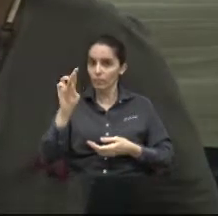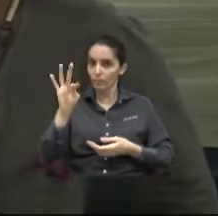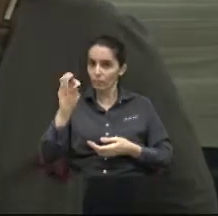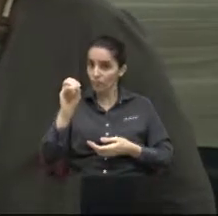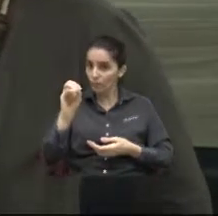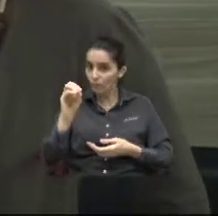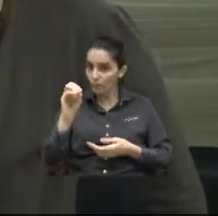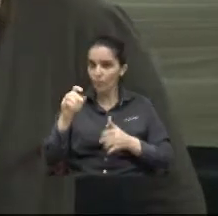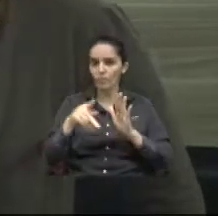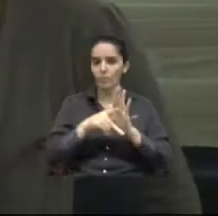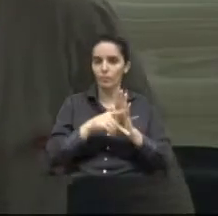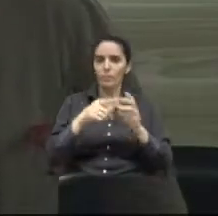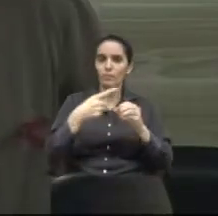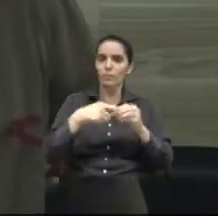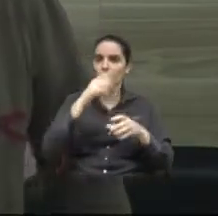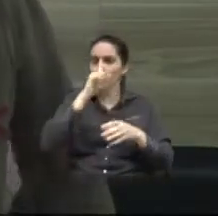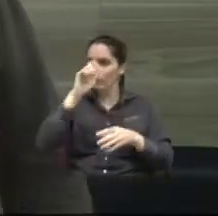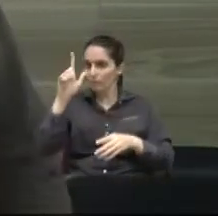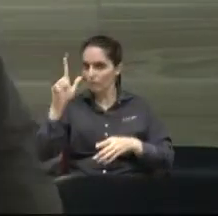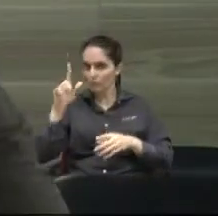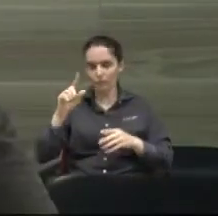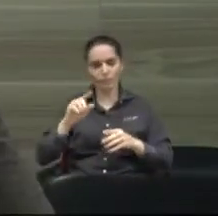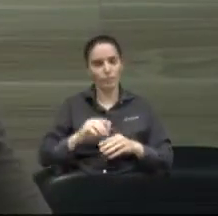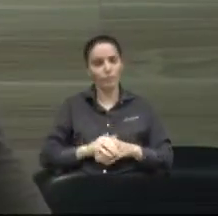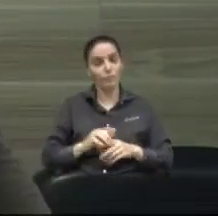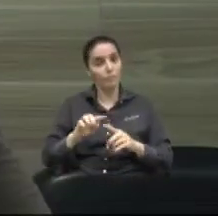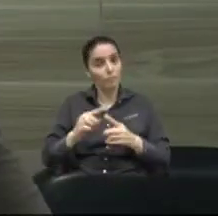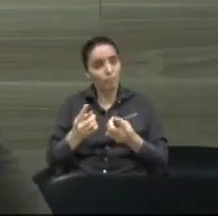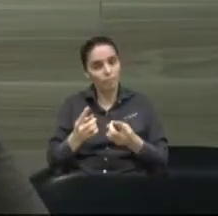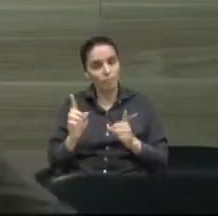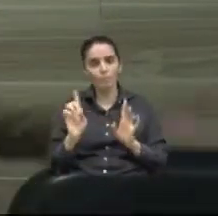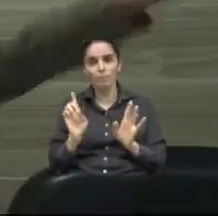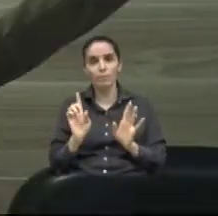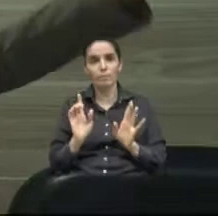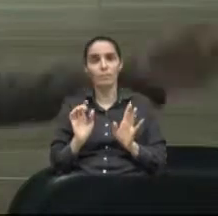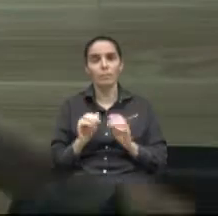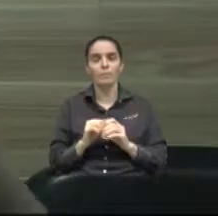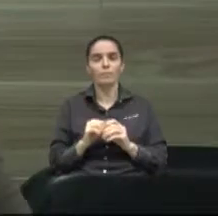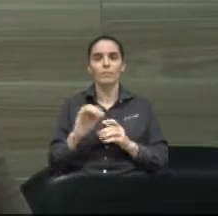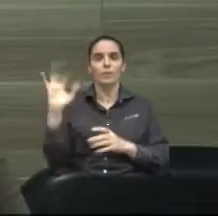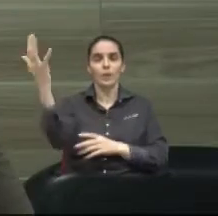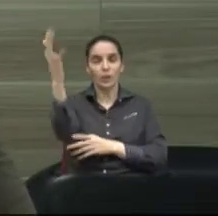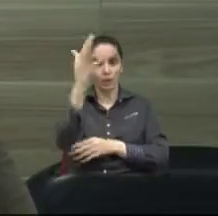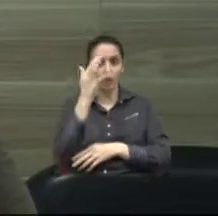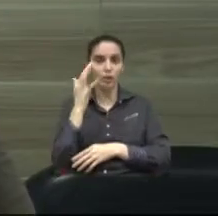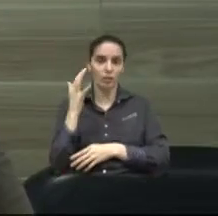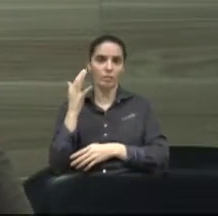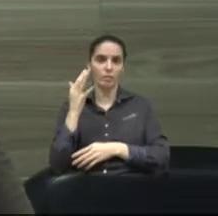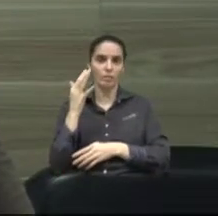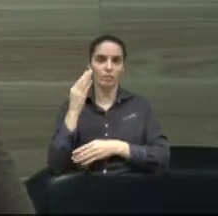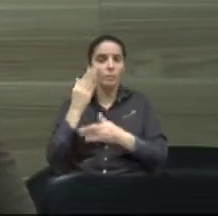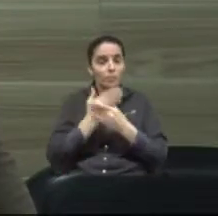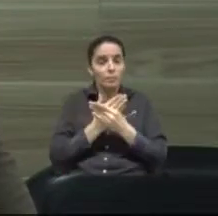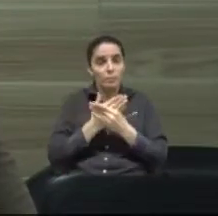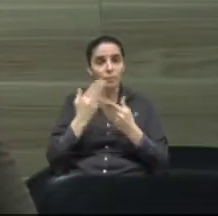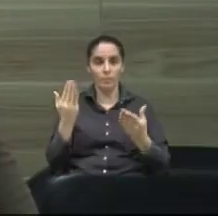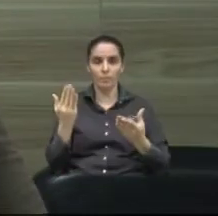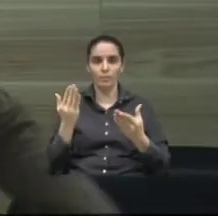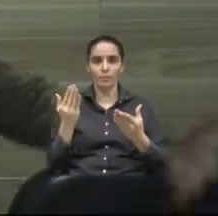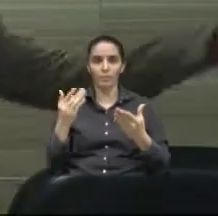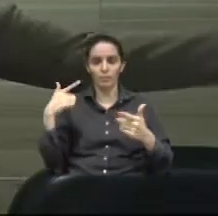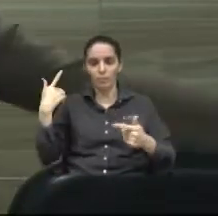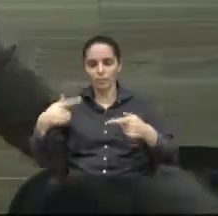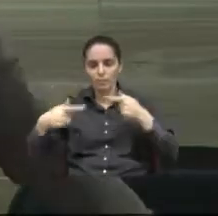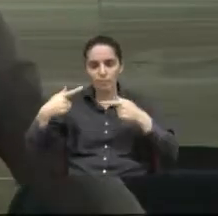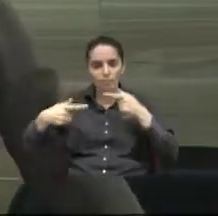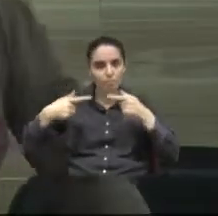litígio. E é óbvio que cada um dos lados, como em qualquer disputa, há a